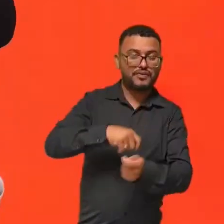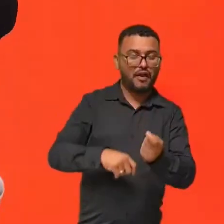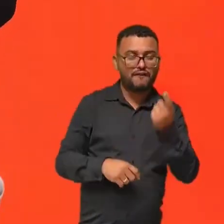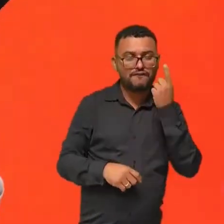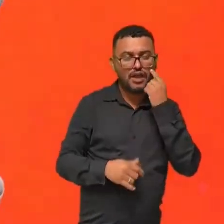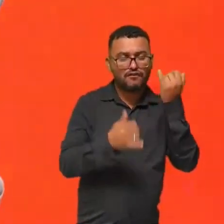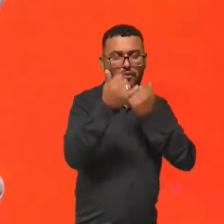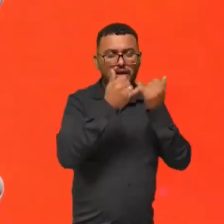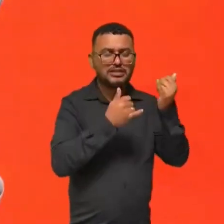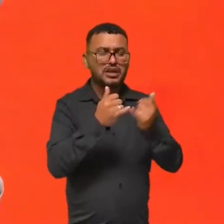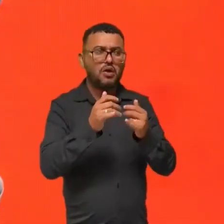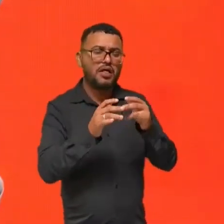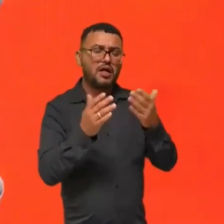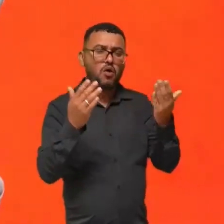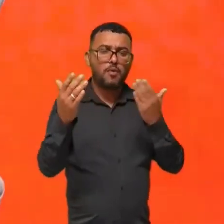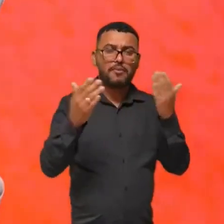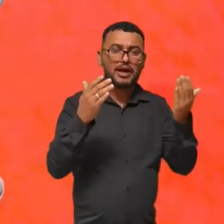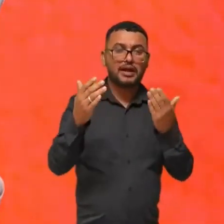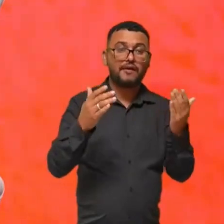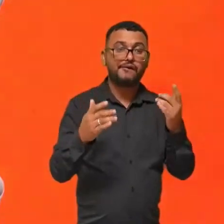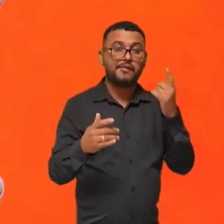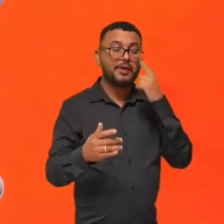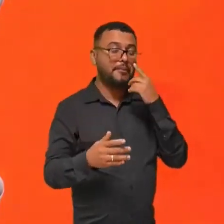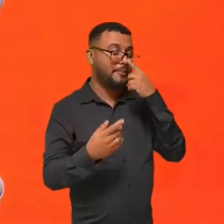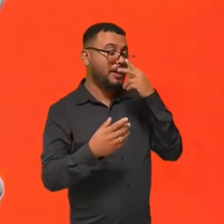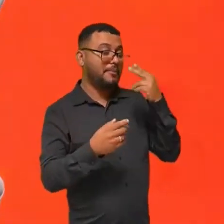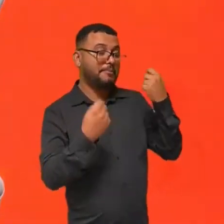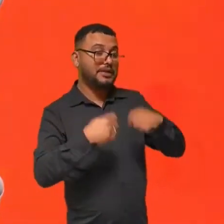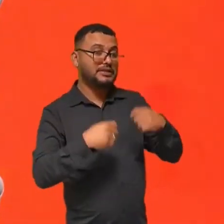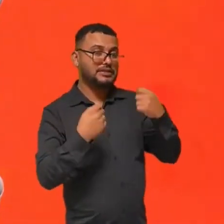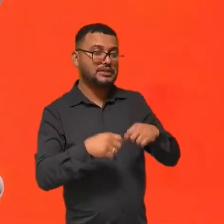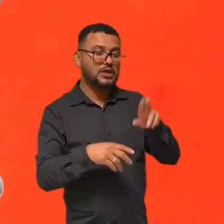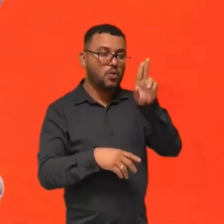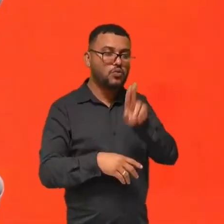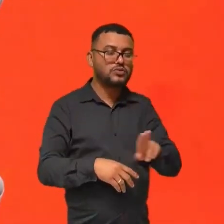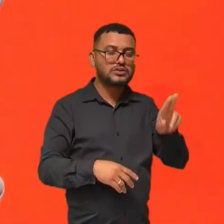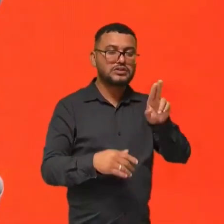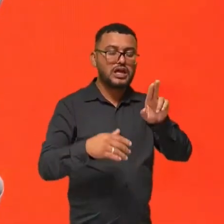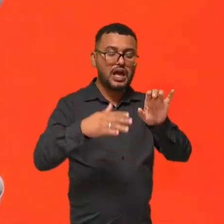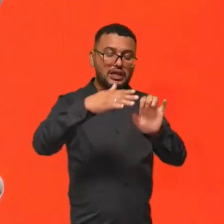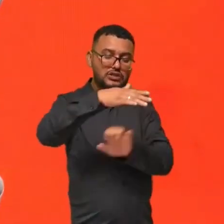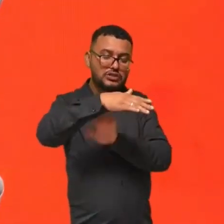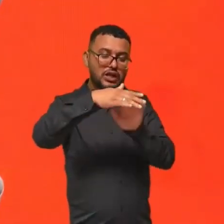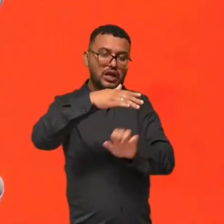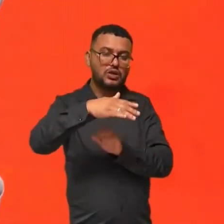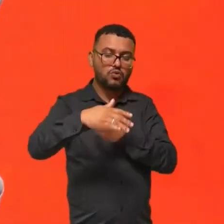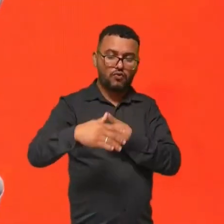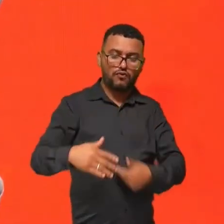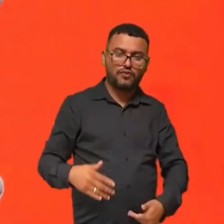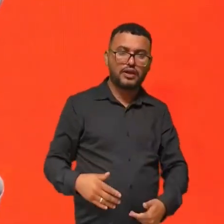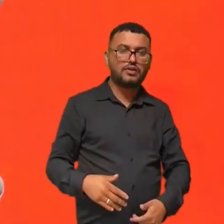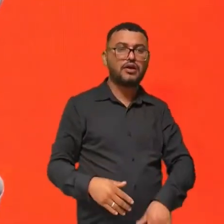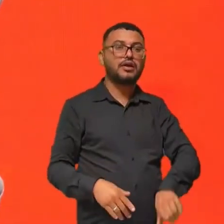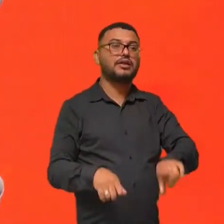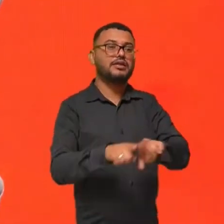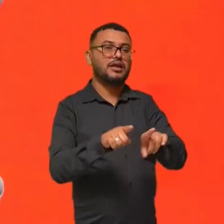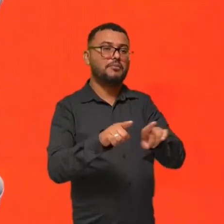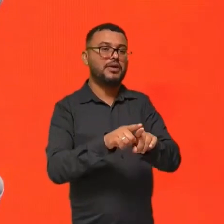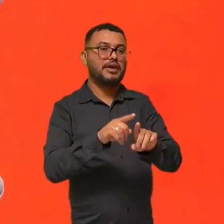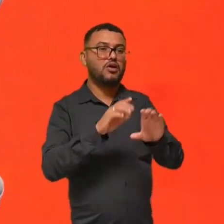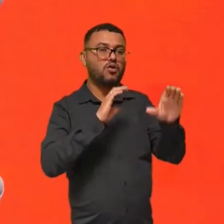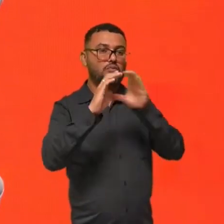atravessada por uma demanda por eficiência estatal, estrutural e, eu diria, por melhor comunicação do Estado com a